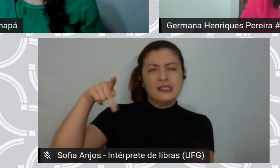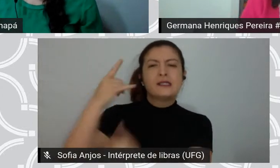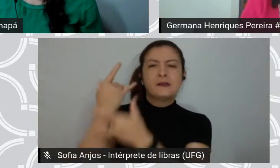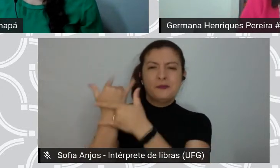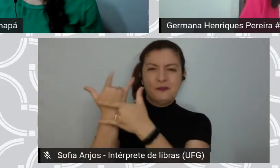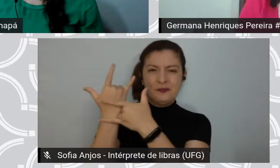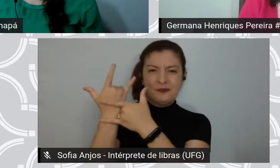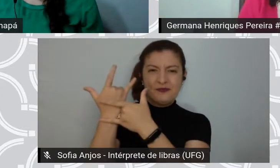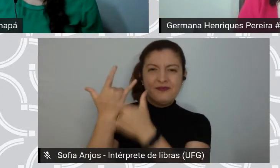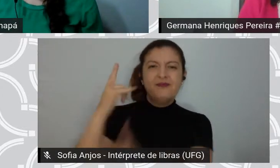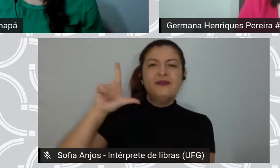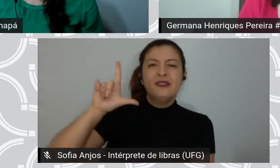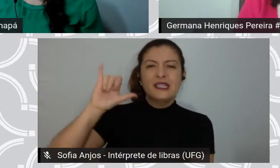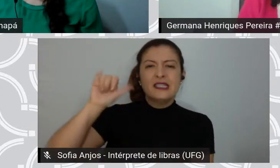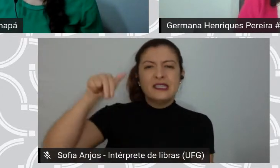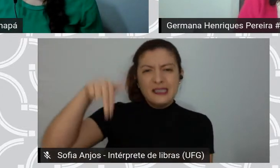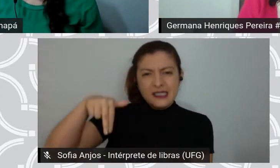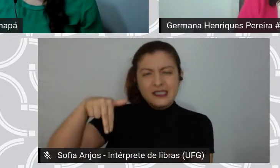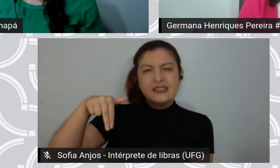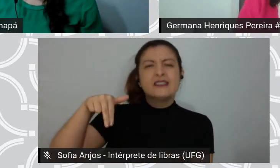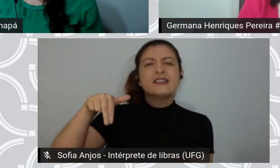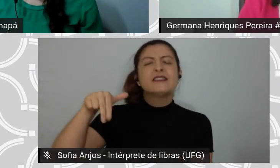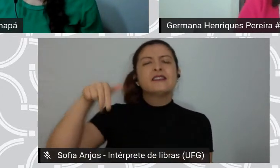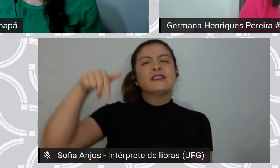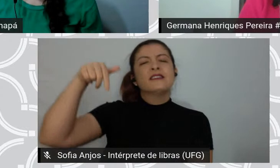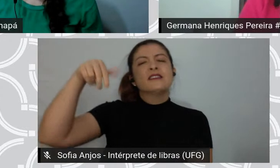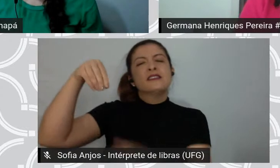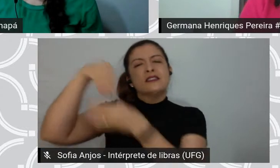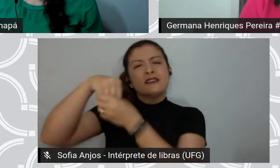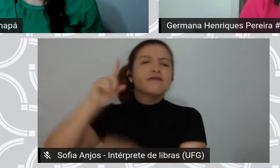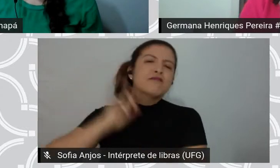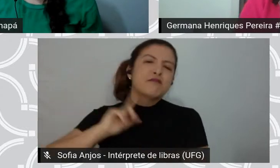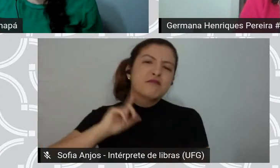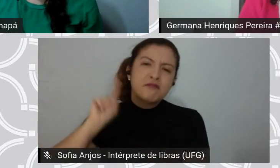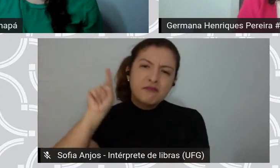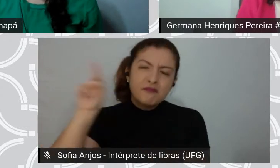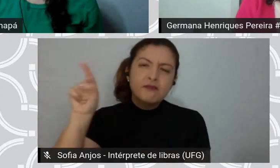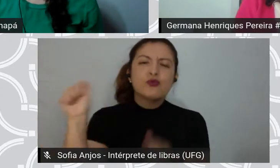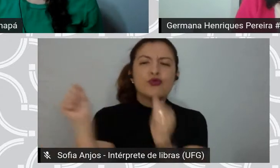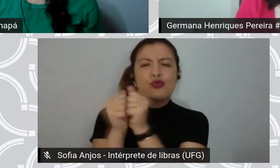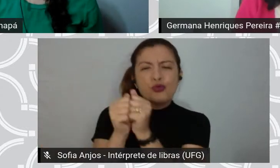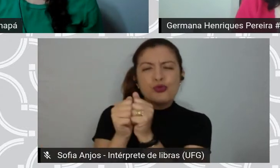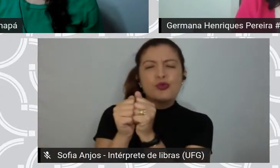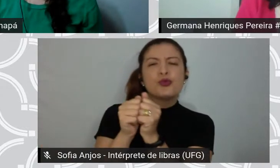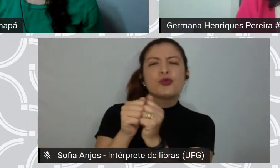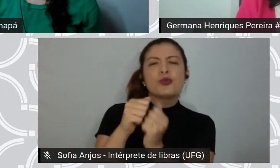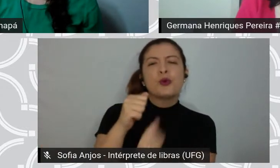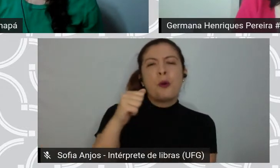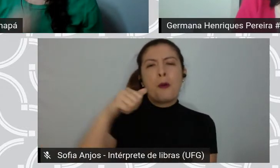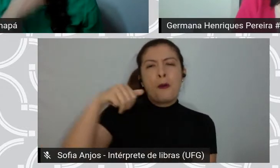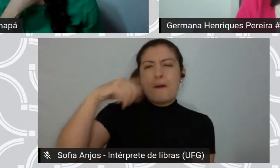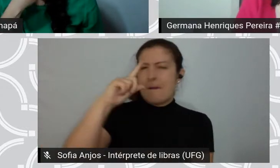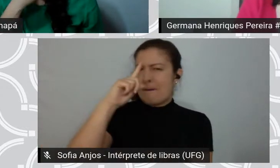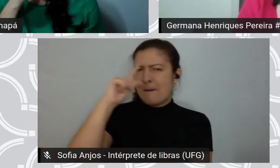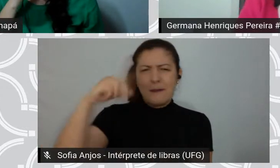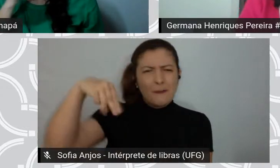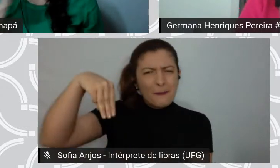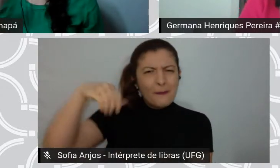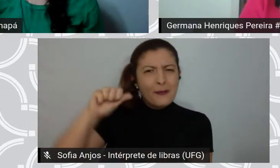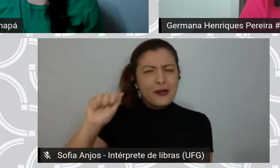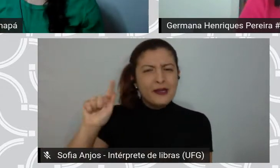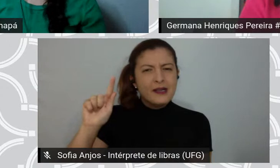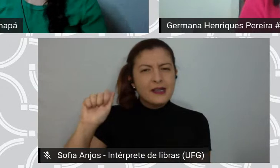Célia Magalhães e o colega Fábio Alves.